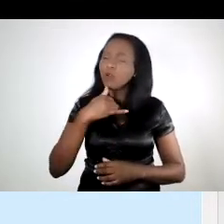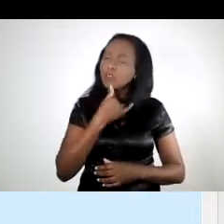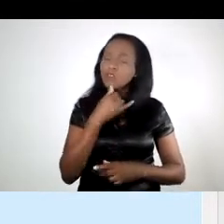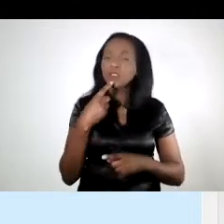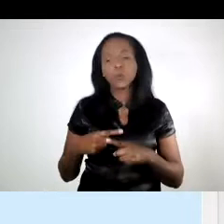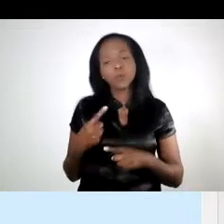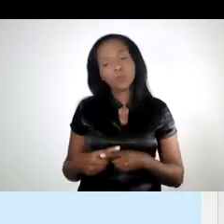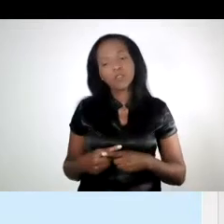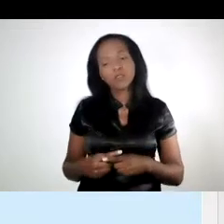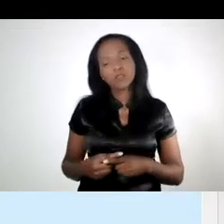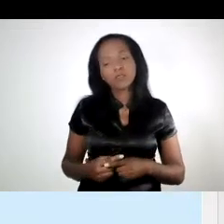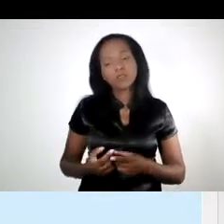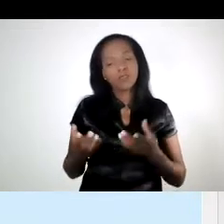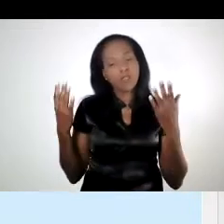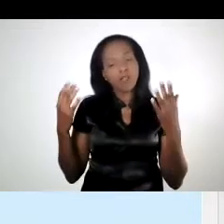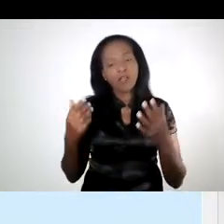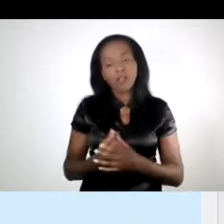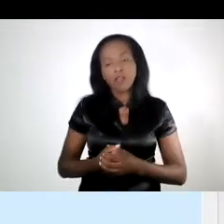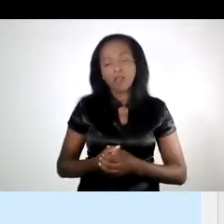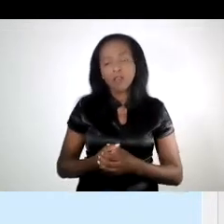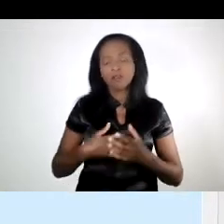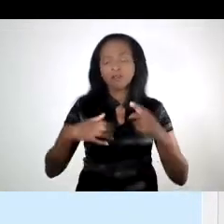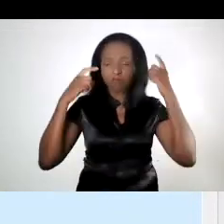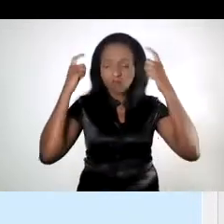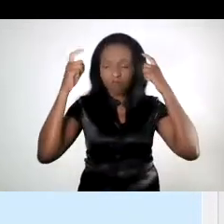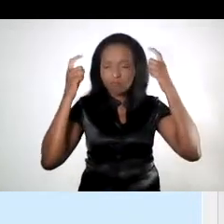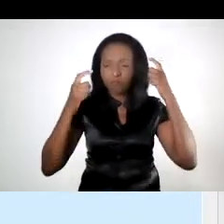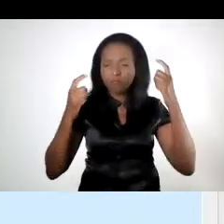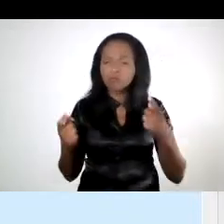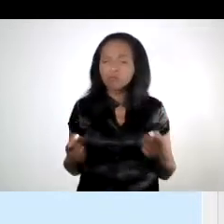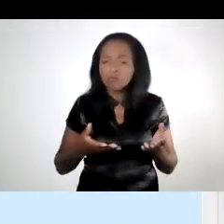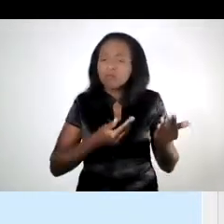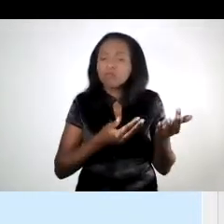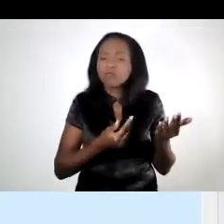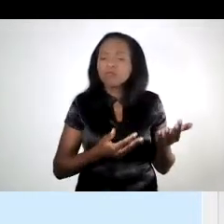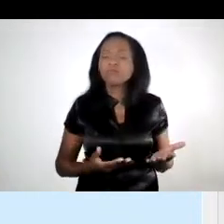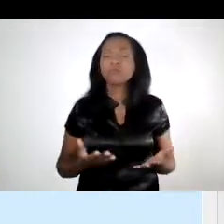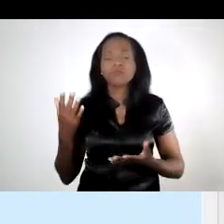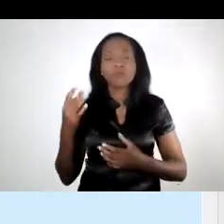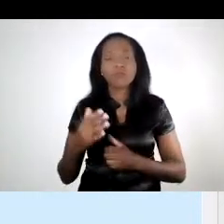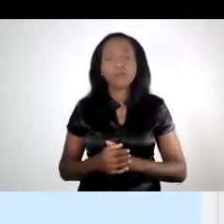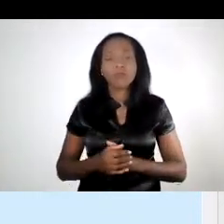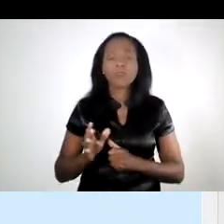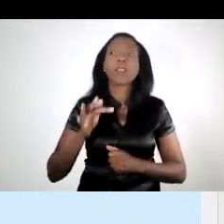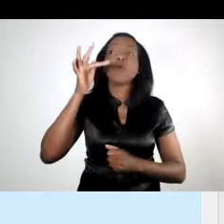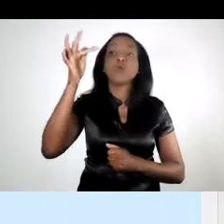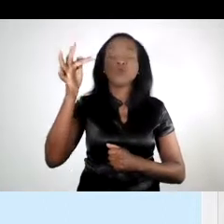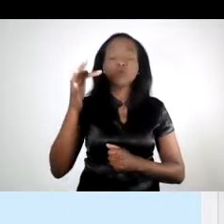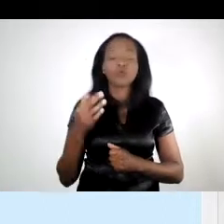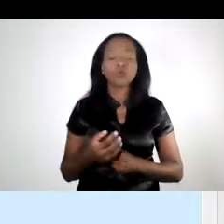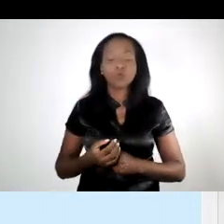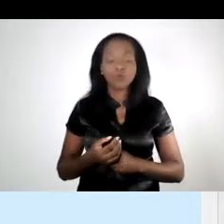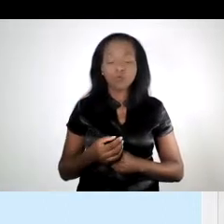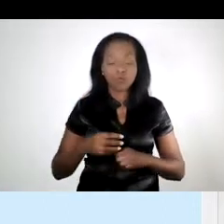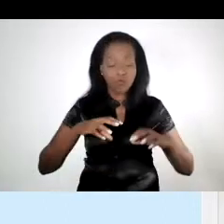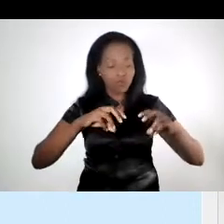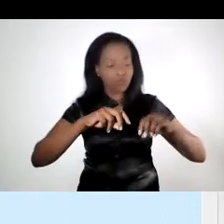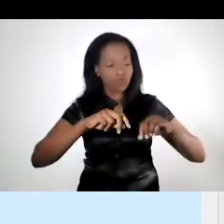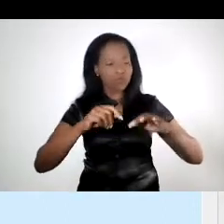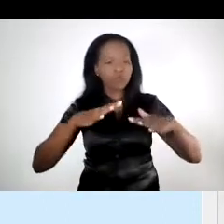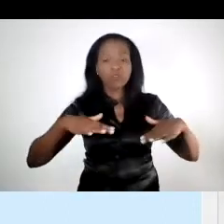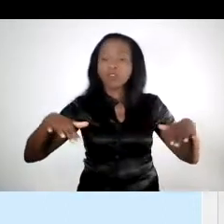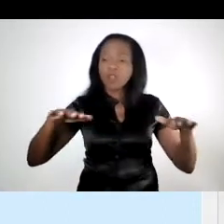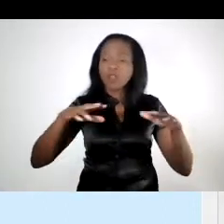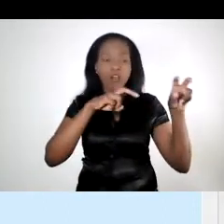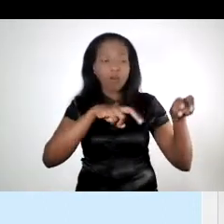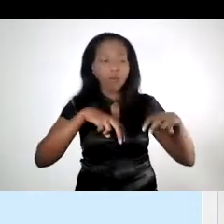Ora, homem, ando preocupada com os mais novos, ué. Com o futuro dos nossos territórios, das nossas roças,